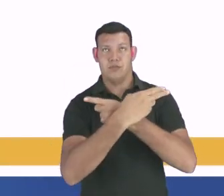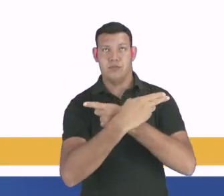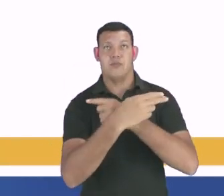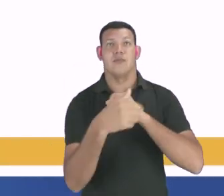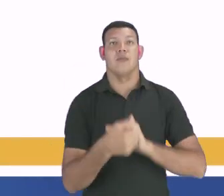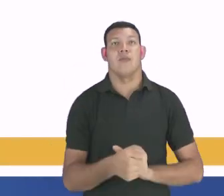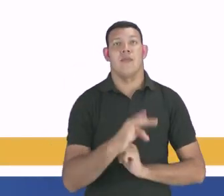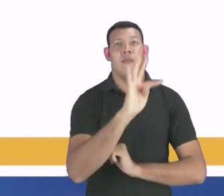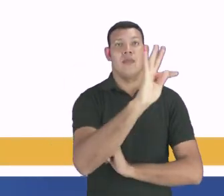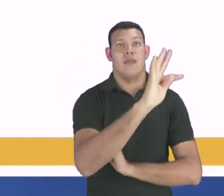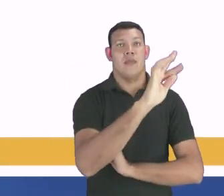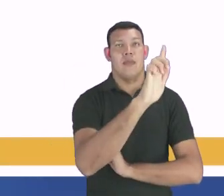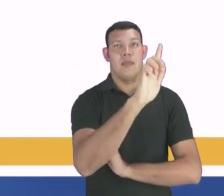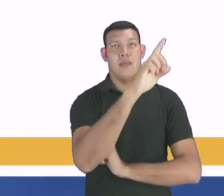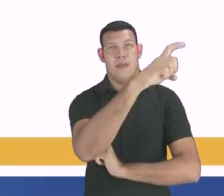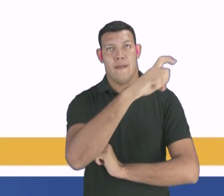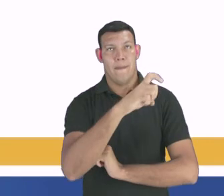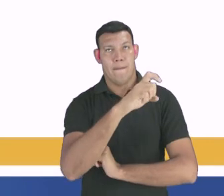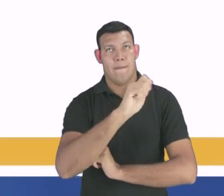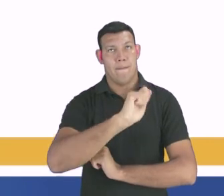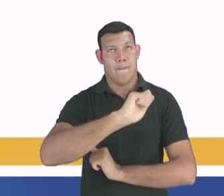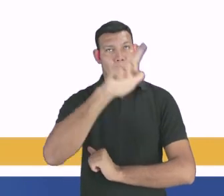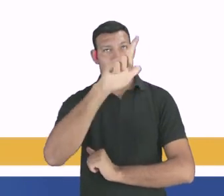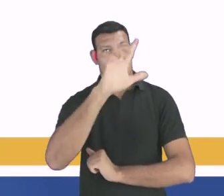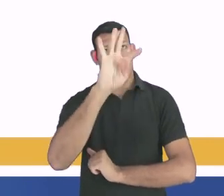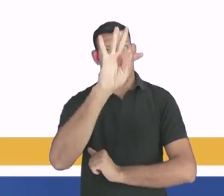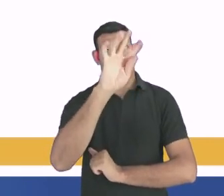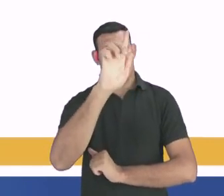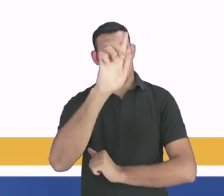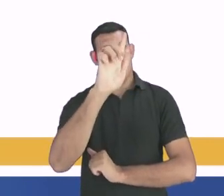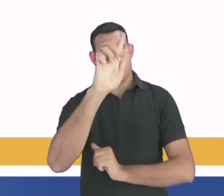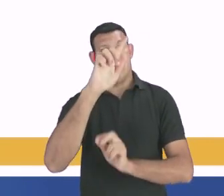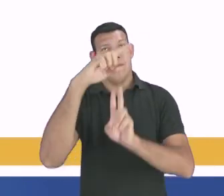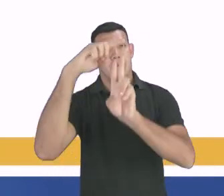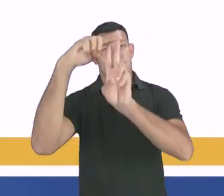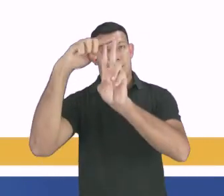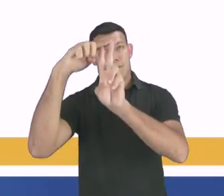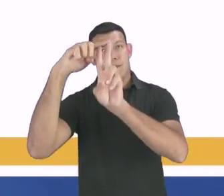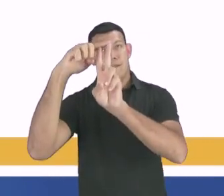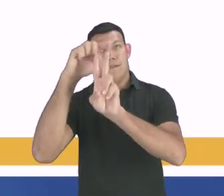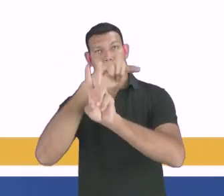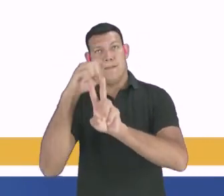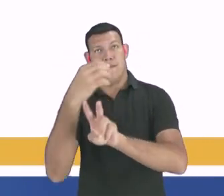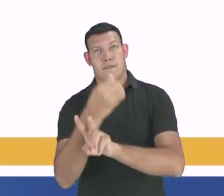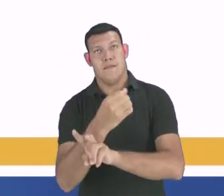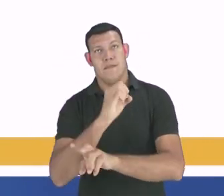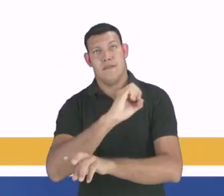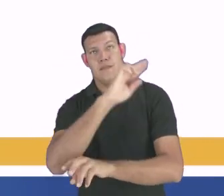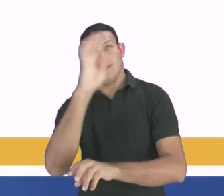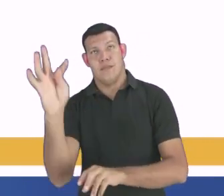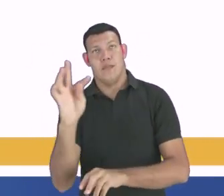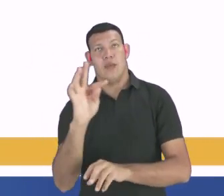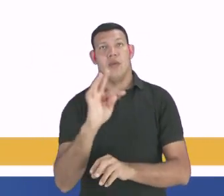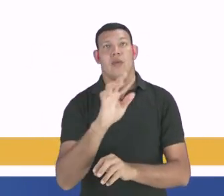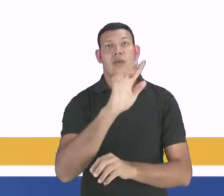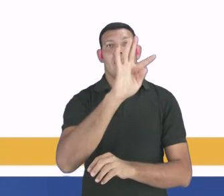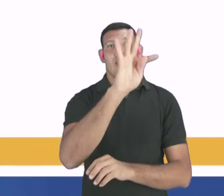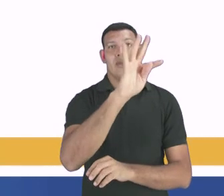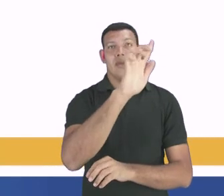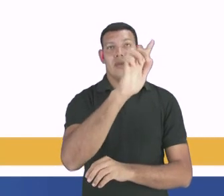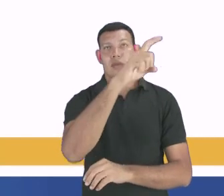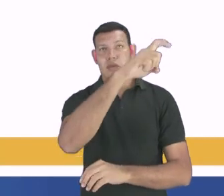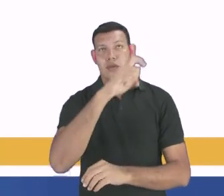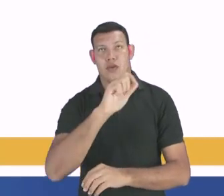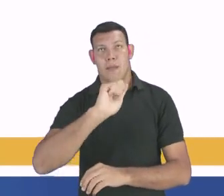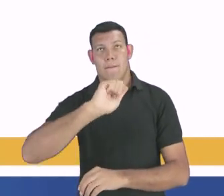6, ou a tangente de x maior que a raiz de 3 sobre 3, encontramos inicialmente